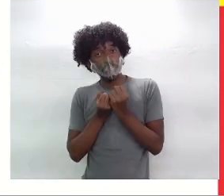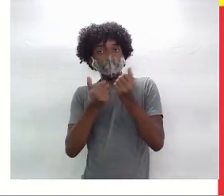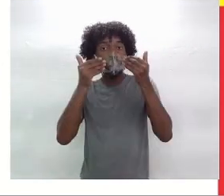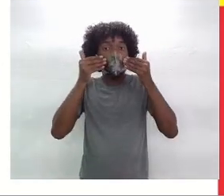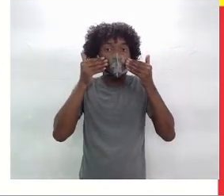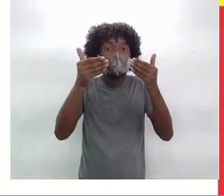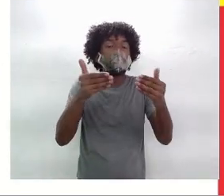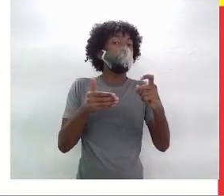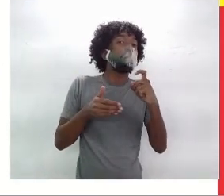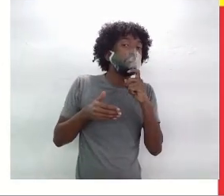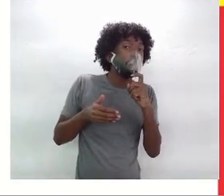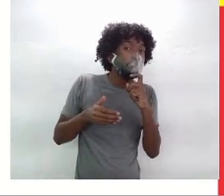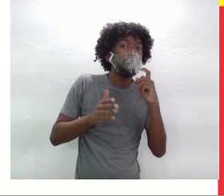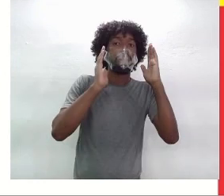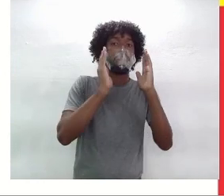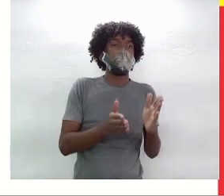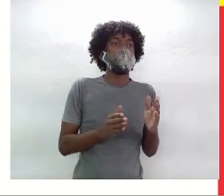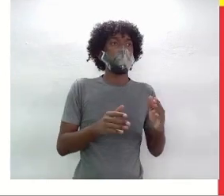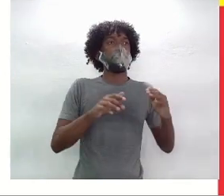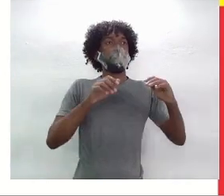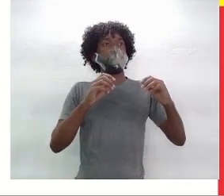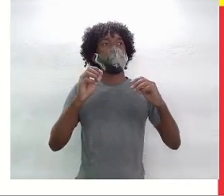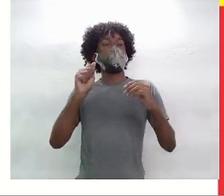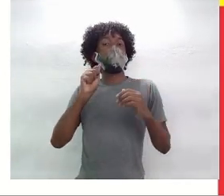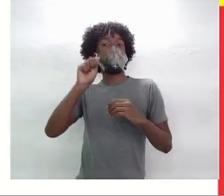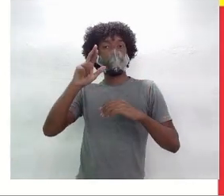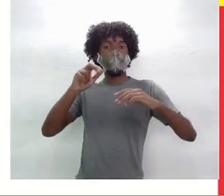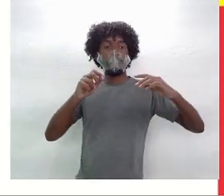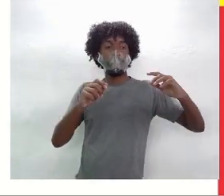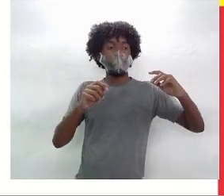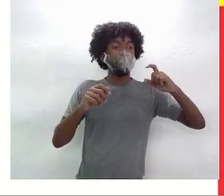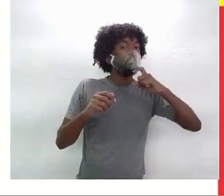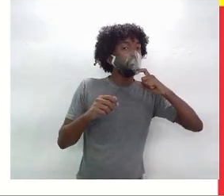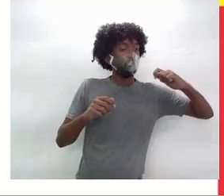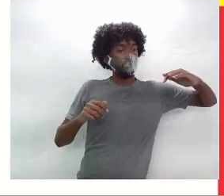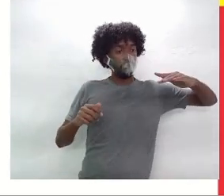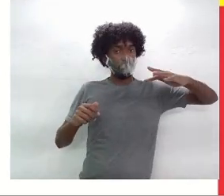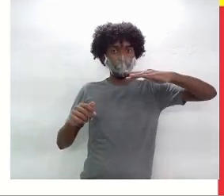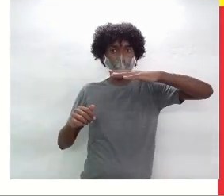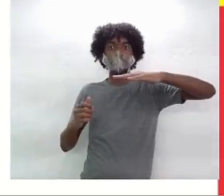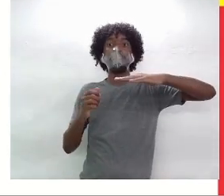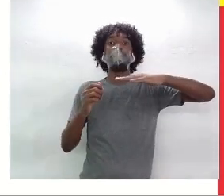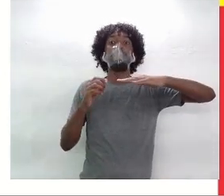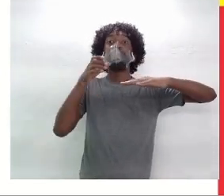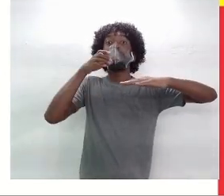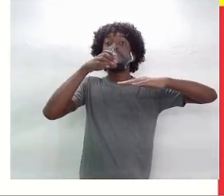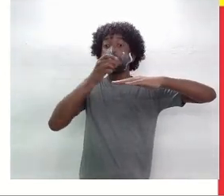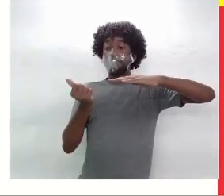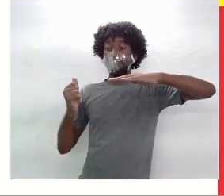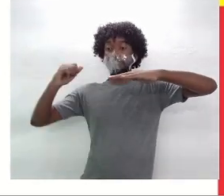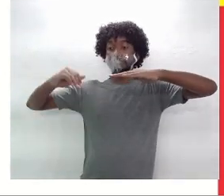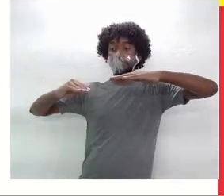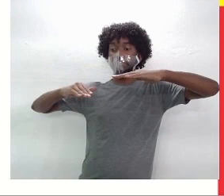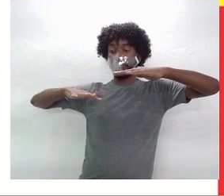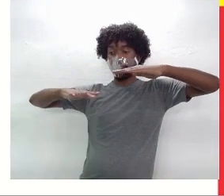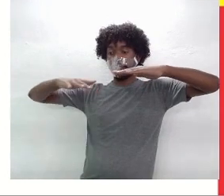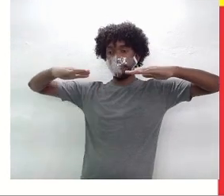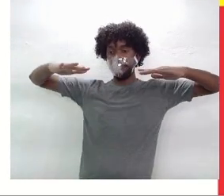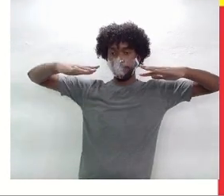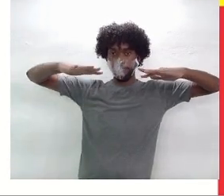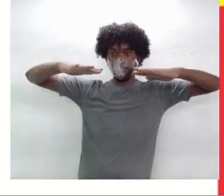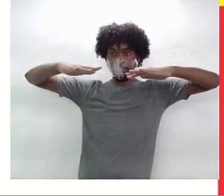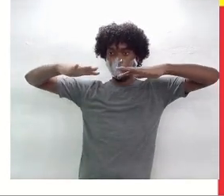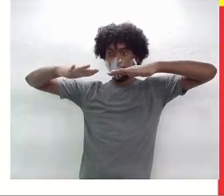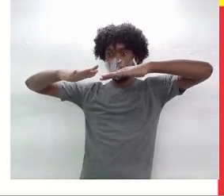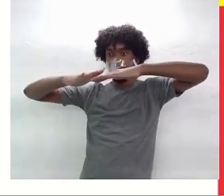frente fria, o ar quente ele vai subir lá para a atmosfera e é lógico que essa massa de ar de frente